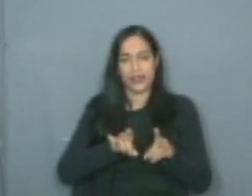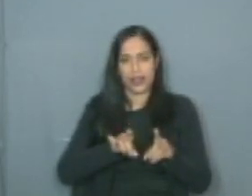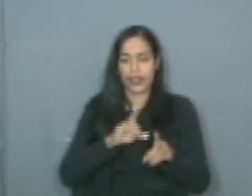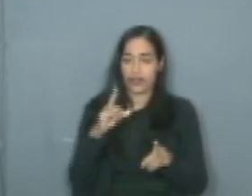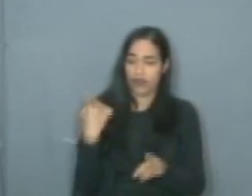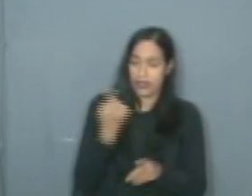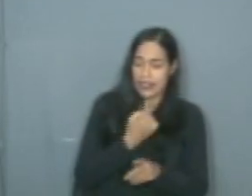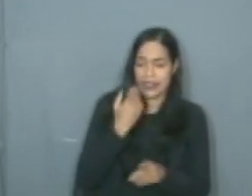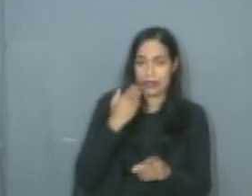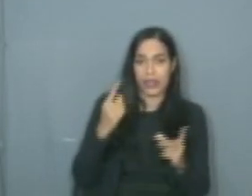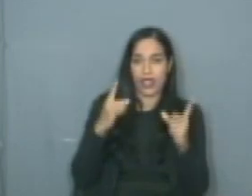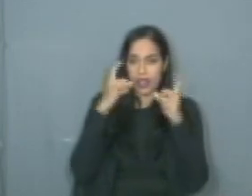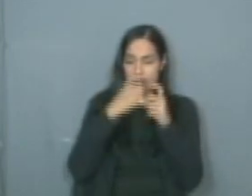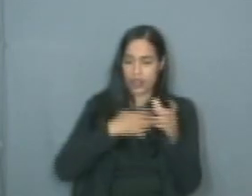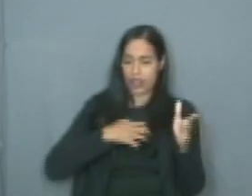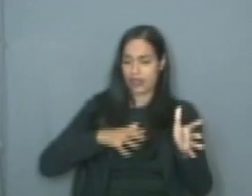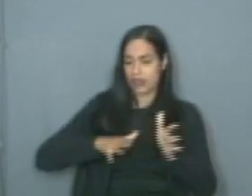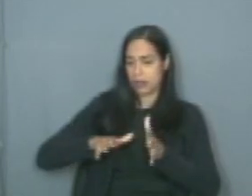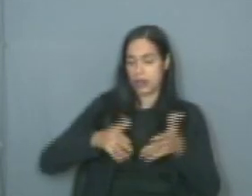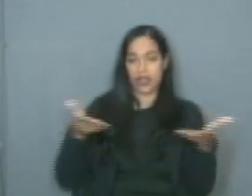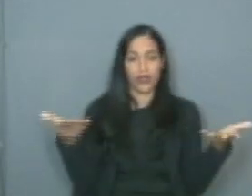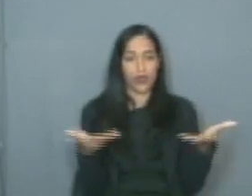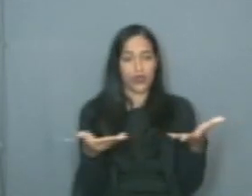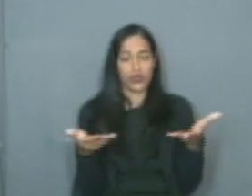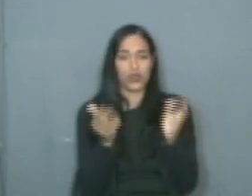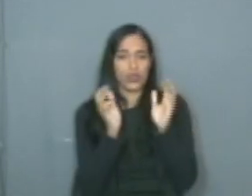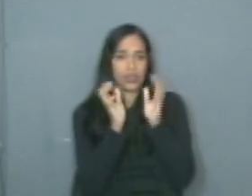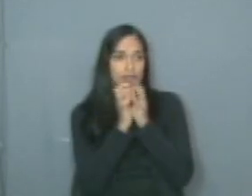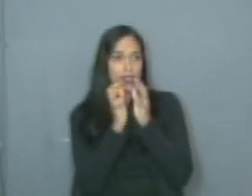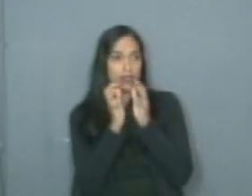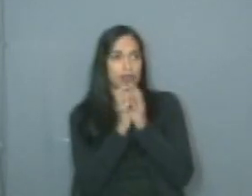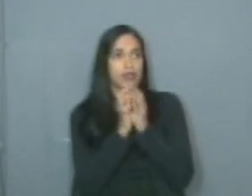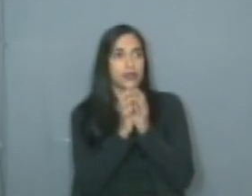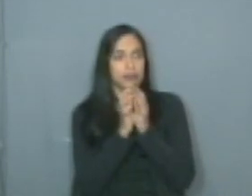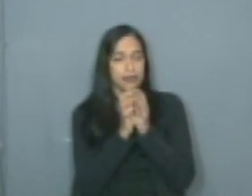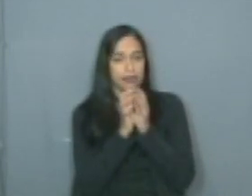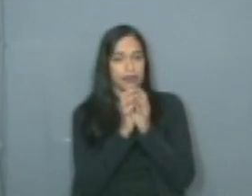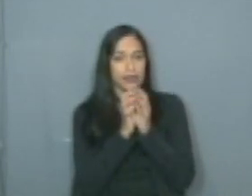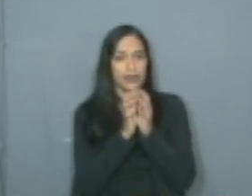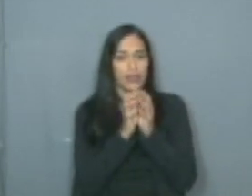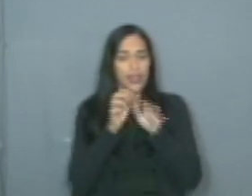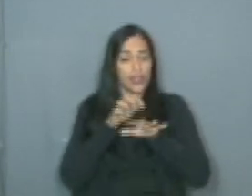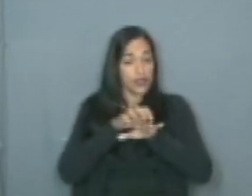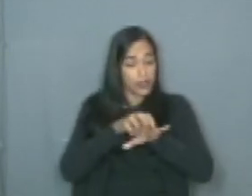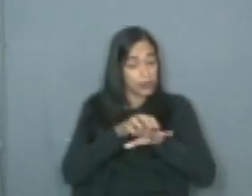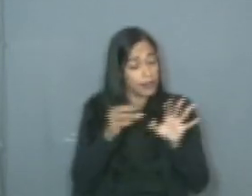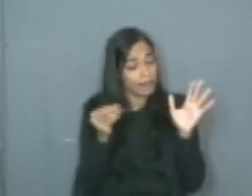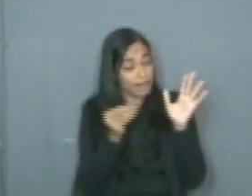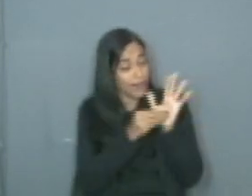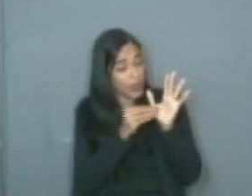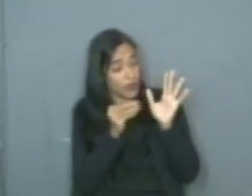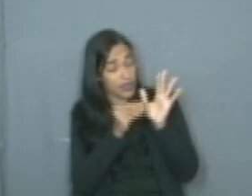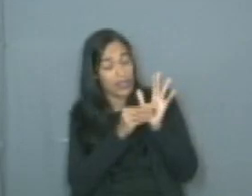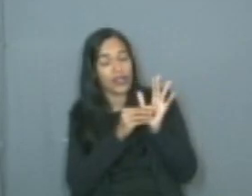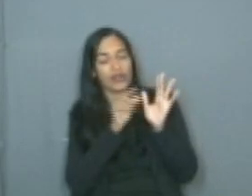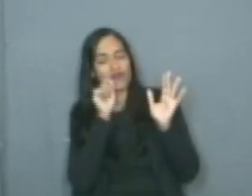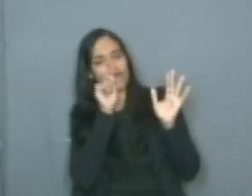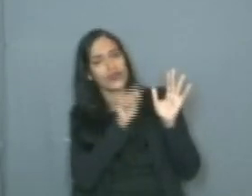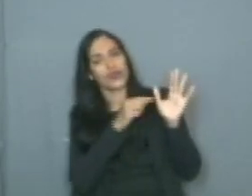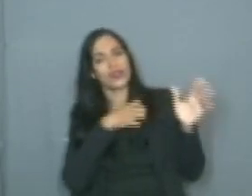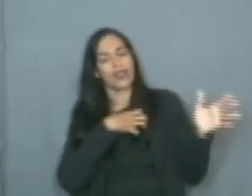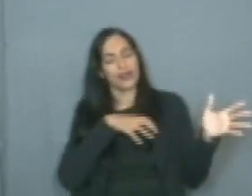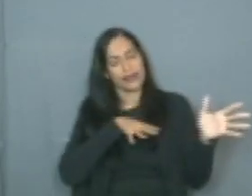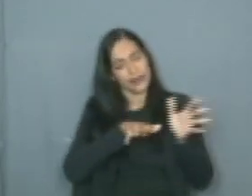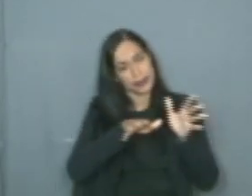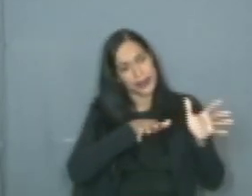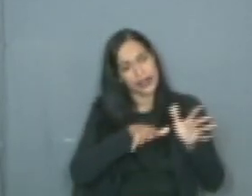gente sabe da dificuldade da acessibilidade hoje no Recife, e quando a gente vê esse transporte faltando na questão da